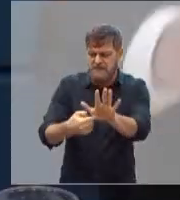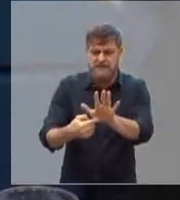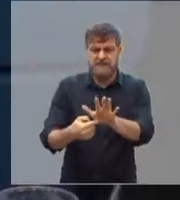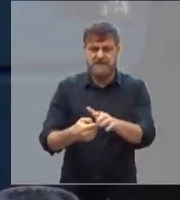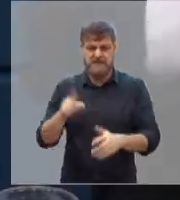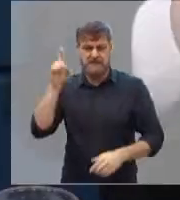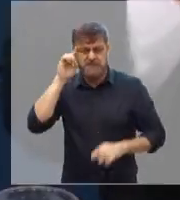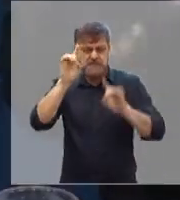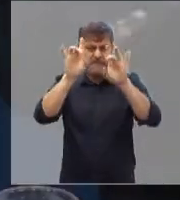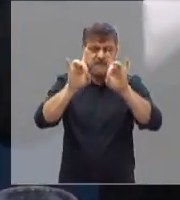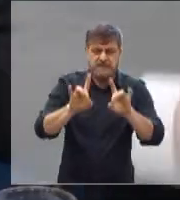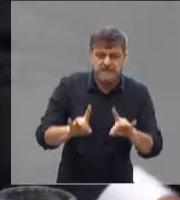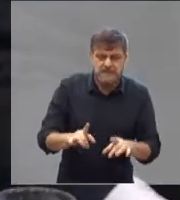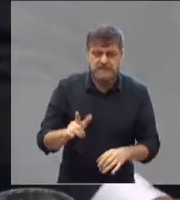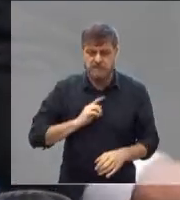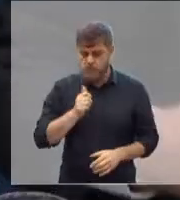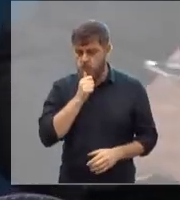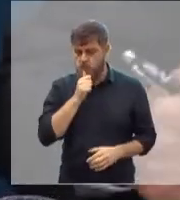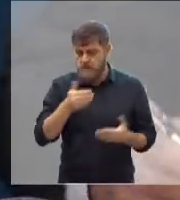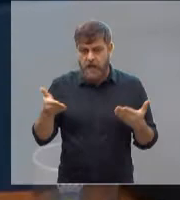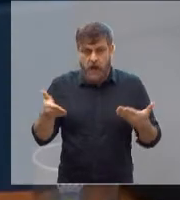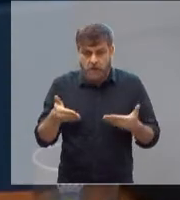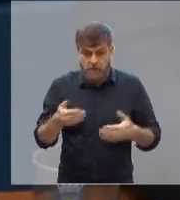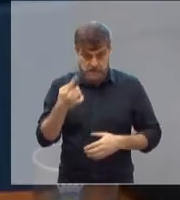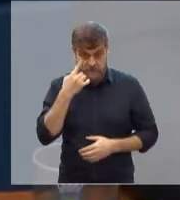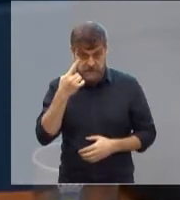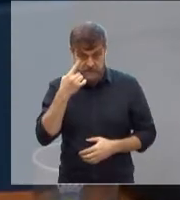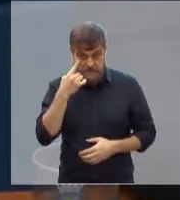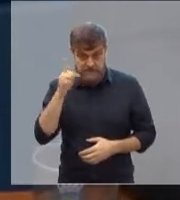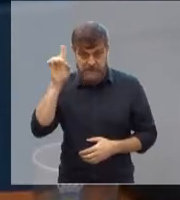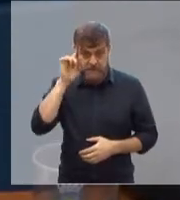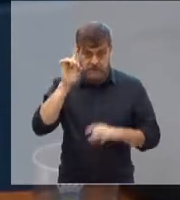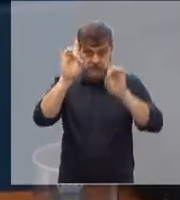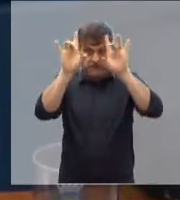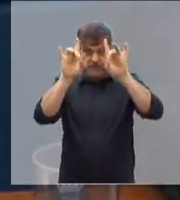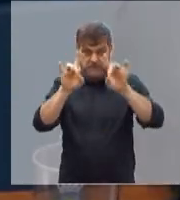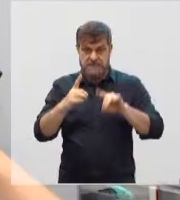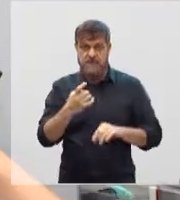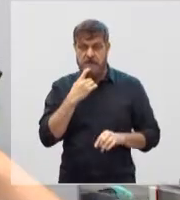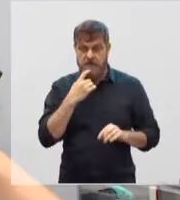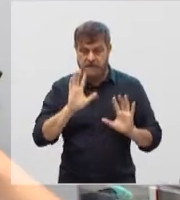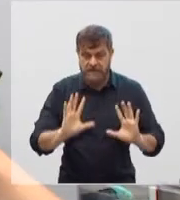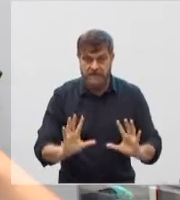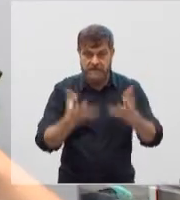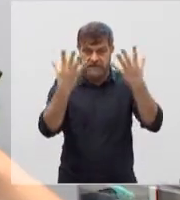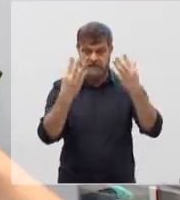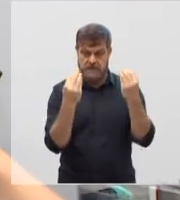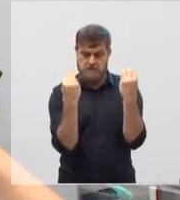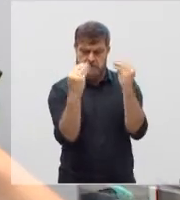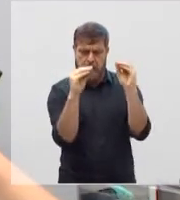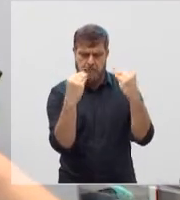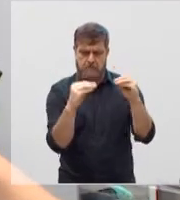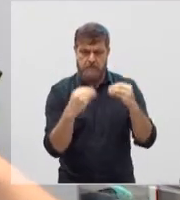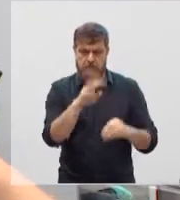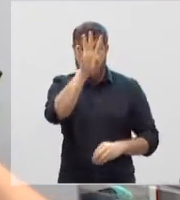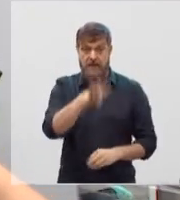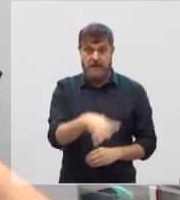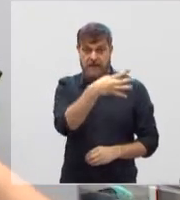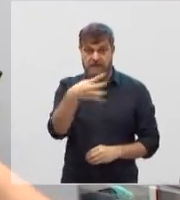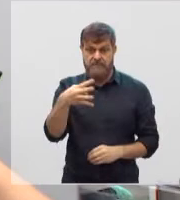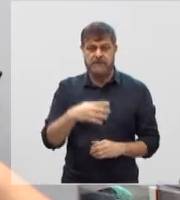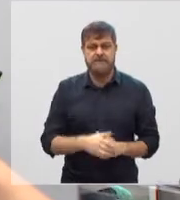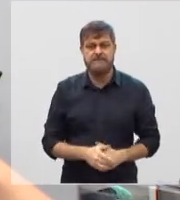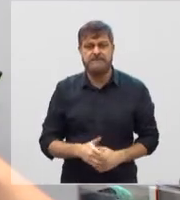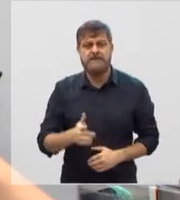só ia apresentando dia. E tem, ainda hoje, se você vê os dias que o município está lá no calendário